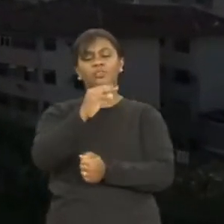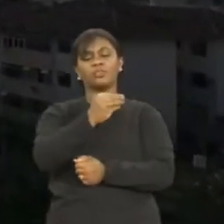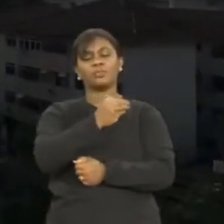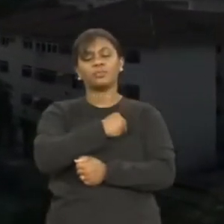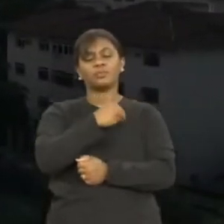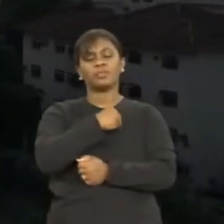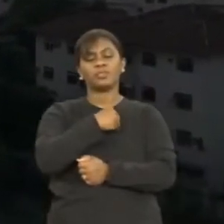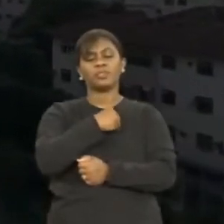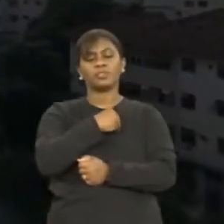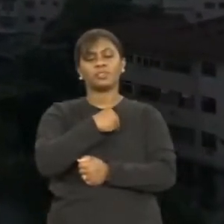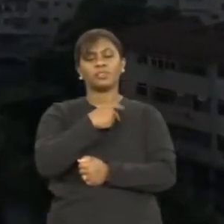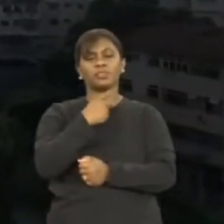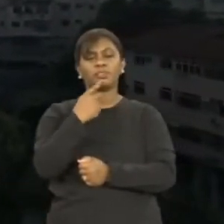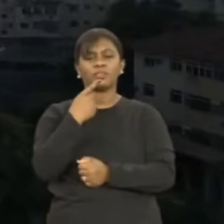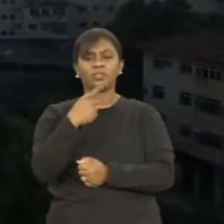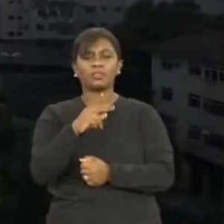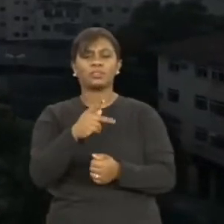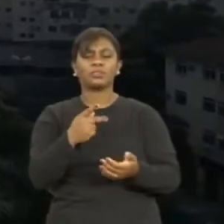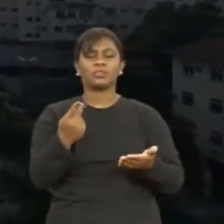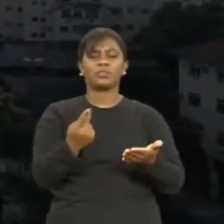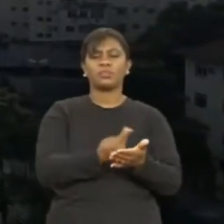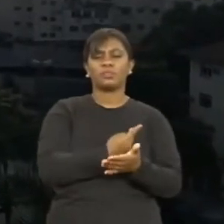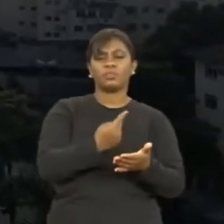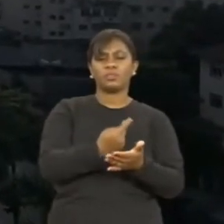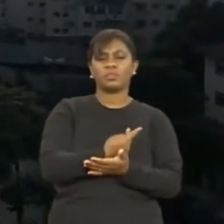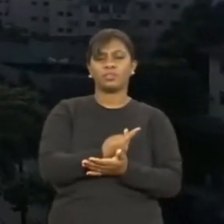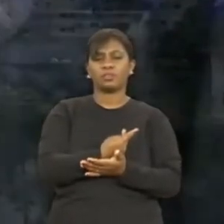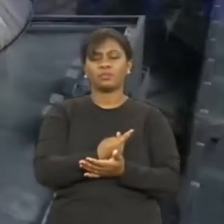dos seus delitos, das suas transgressões.